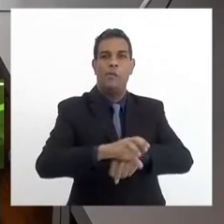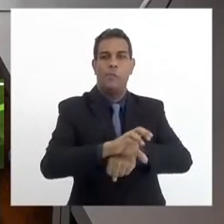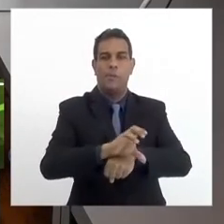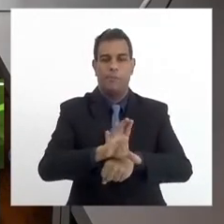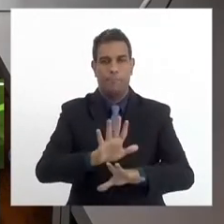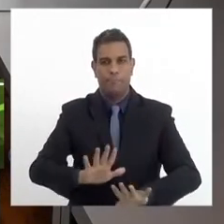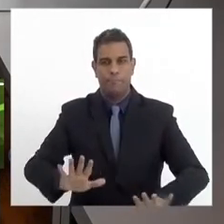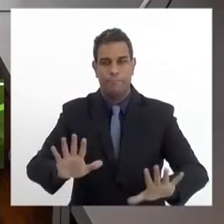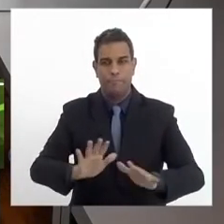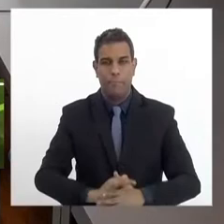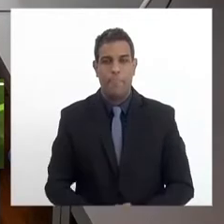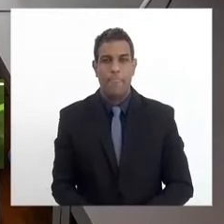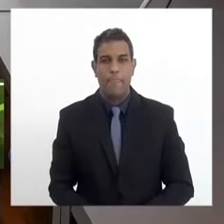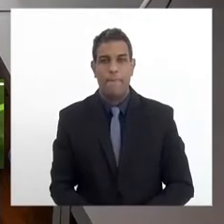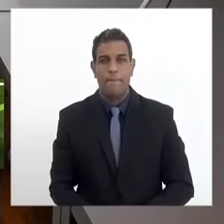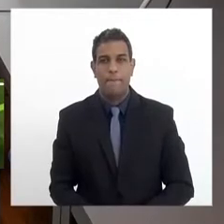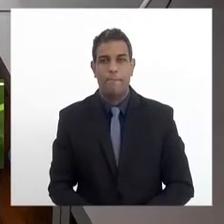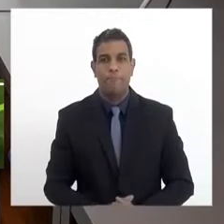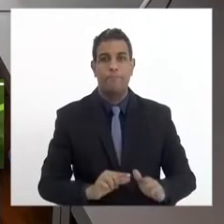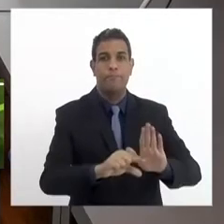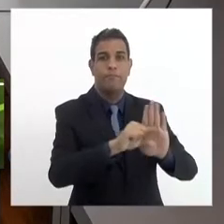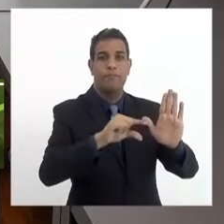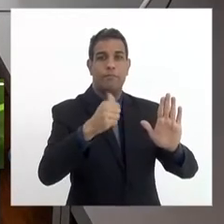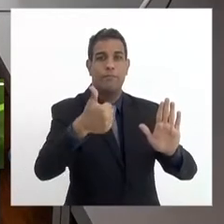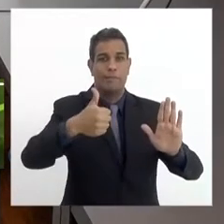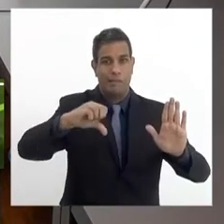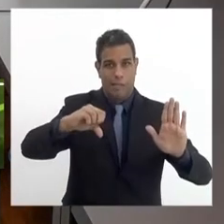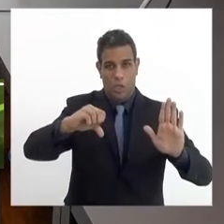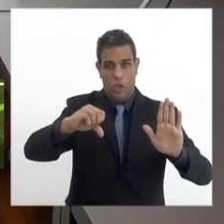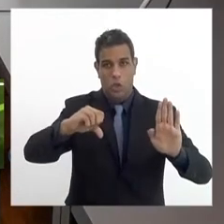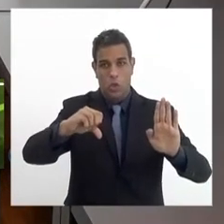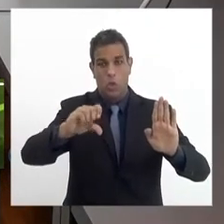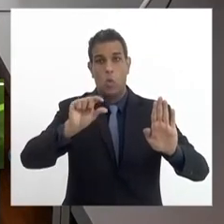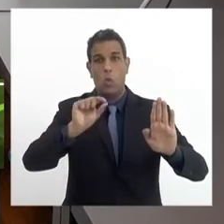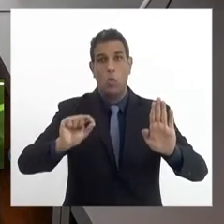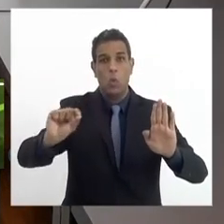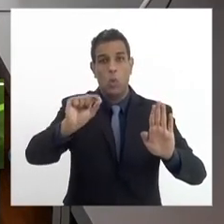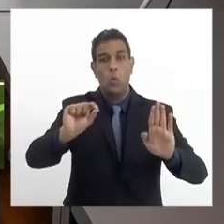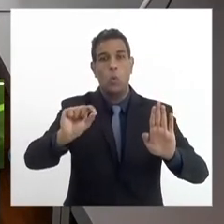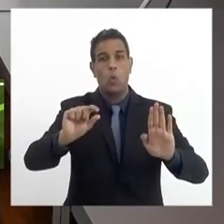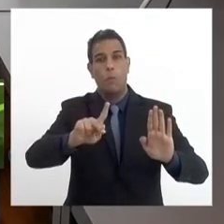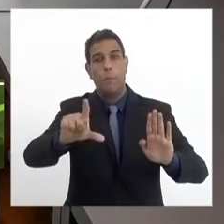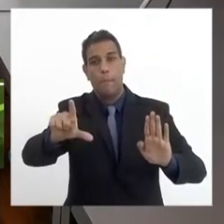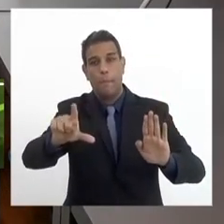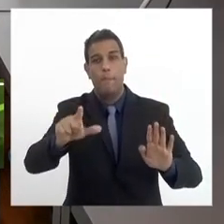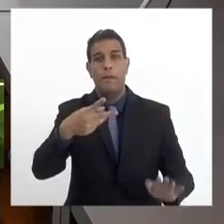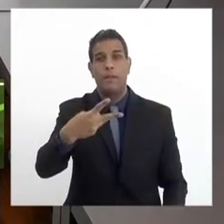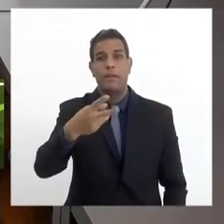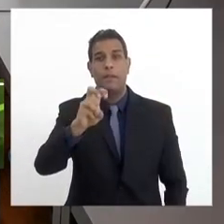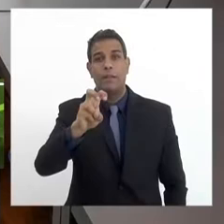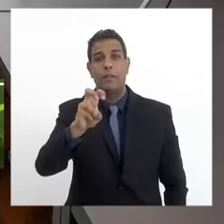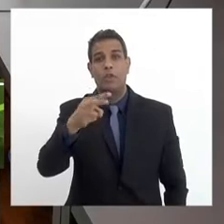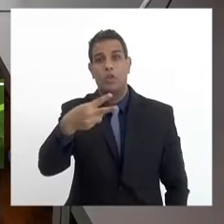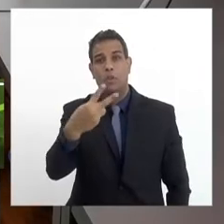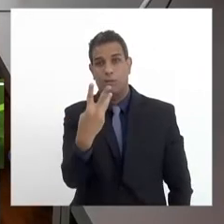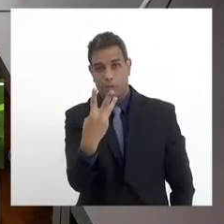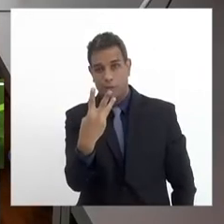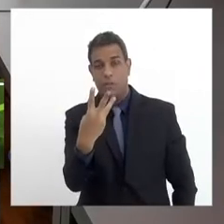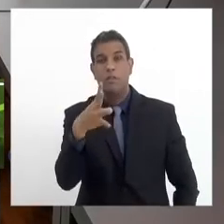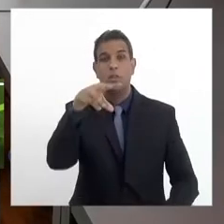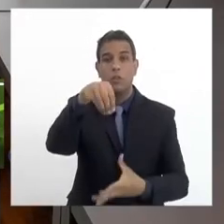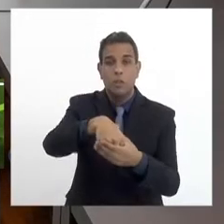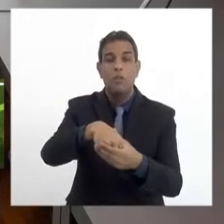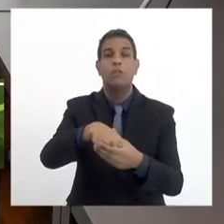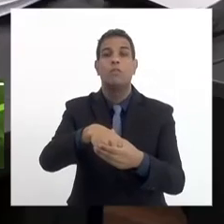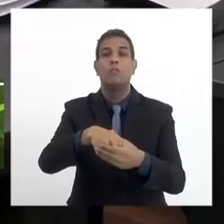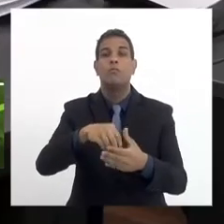aprovado. 19 da pauta. Emendas de plenário, projeto de lei 3593/2017, autoria do deputado Marcos